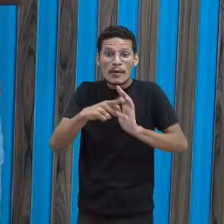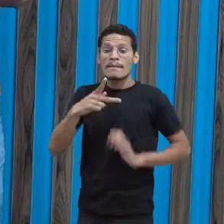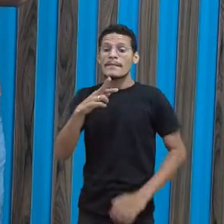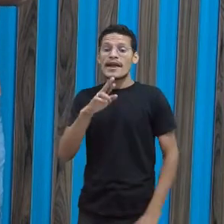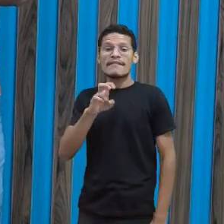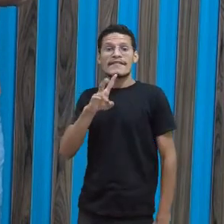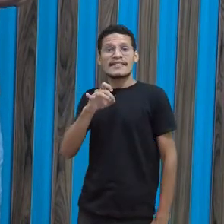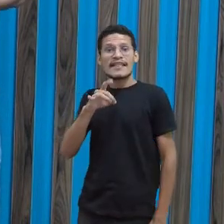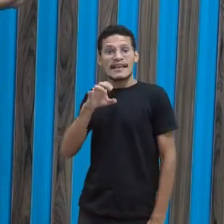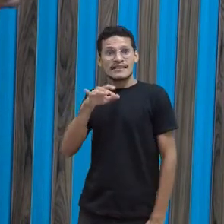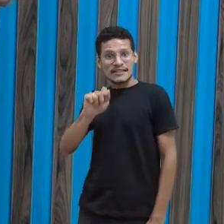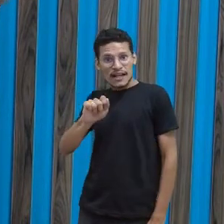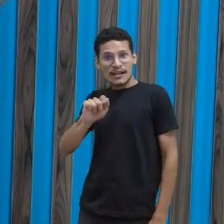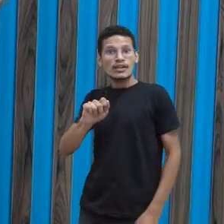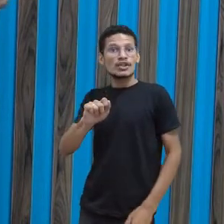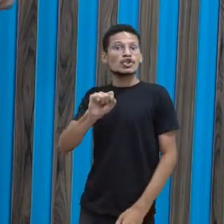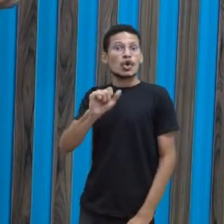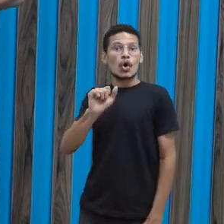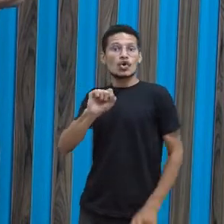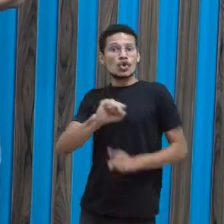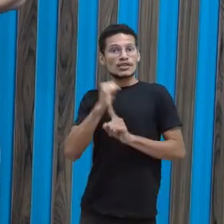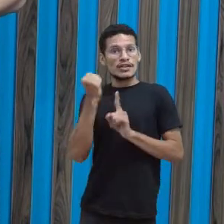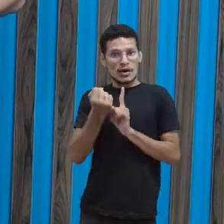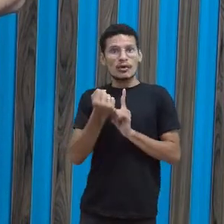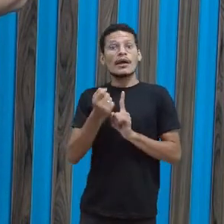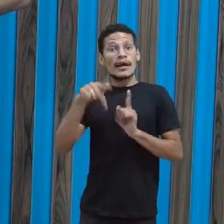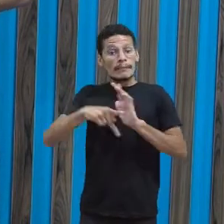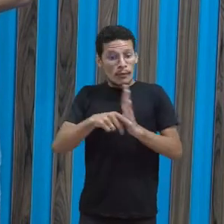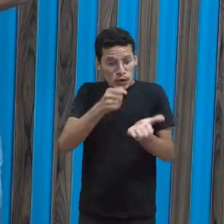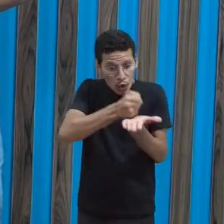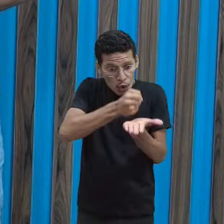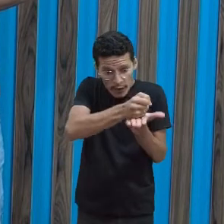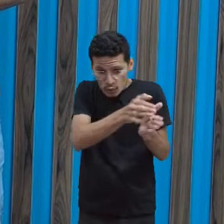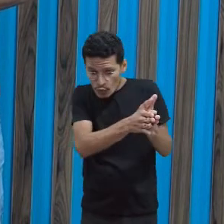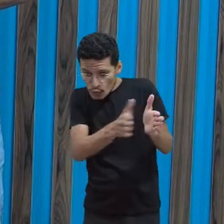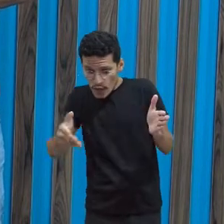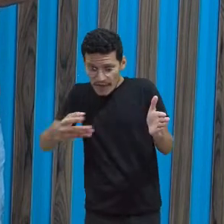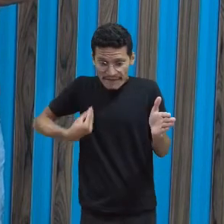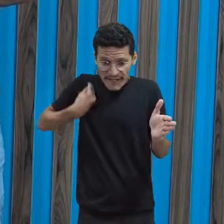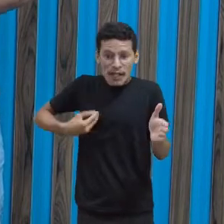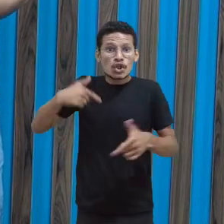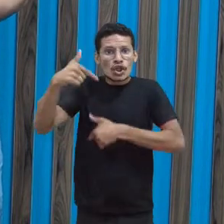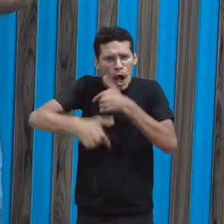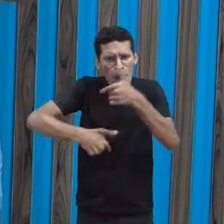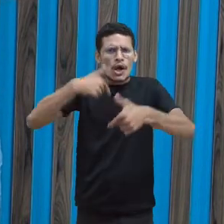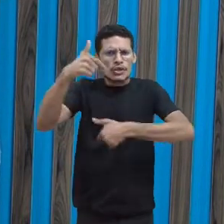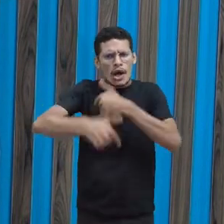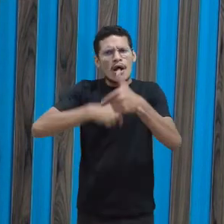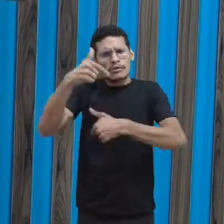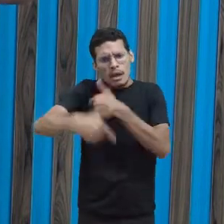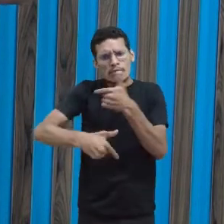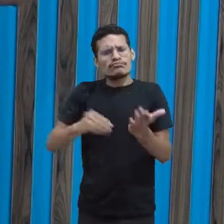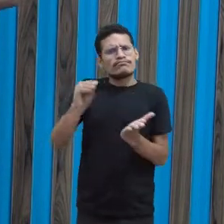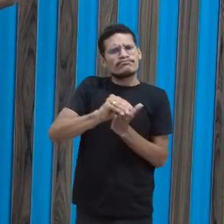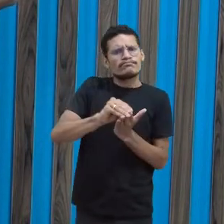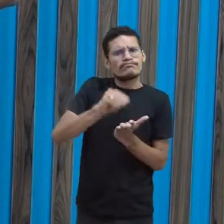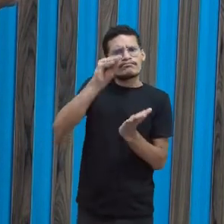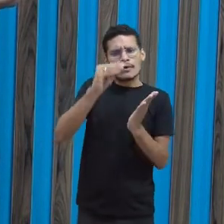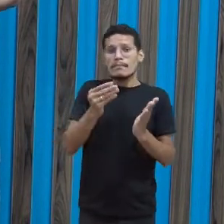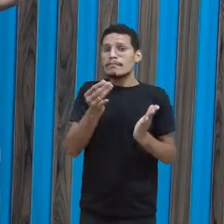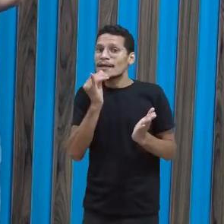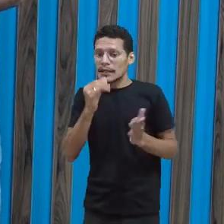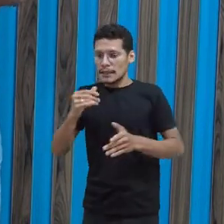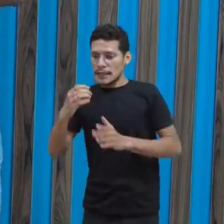onde é registrado toda a nossa vida enquanto trabalhador e onde se registra, né, o